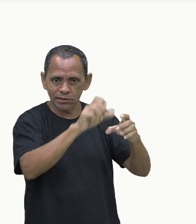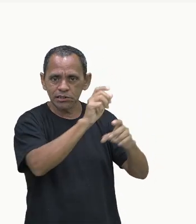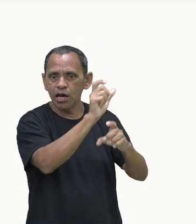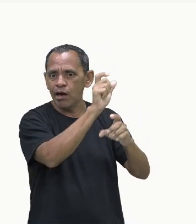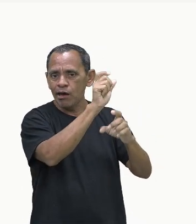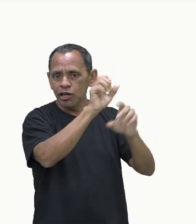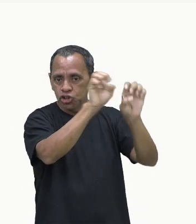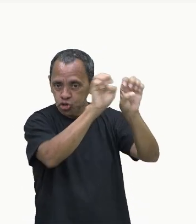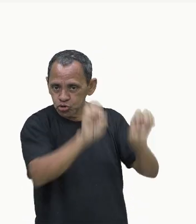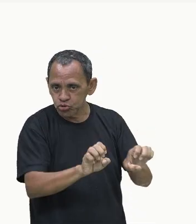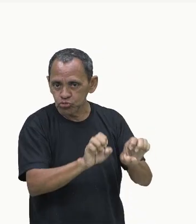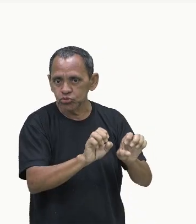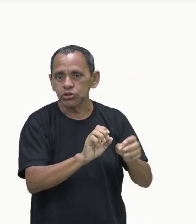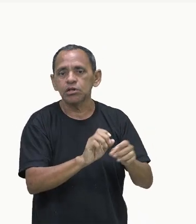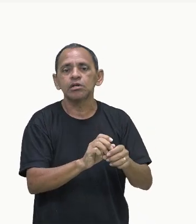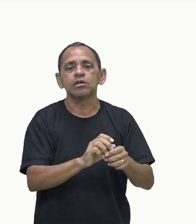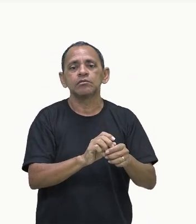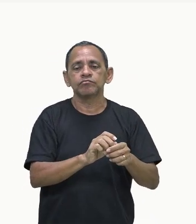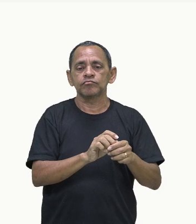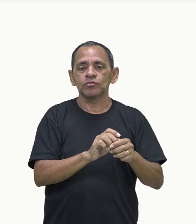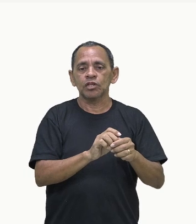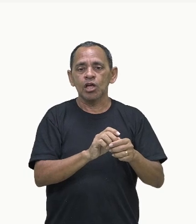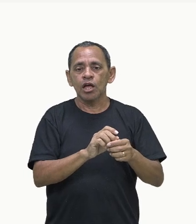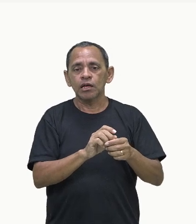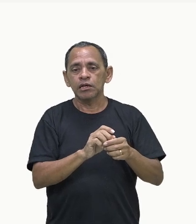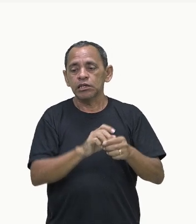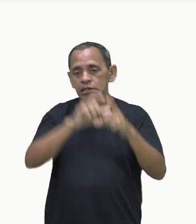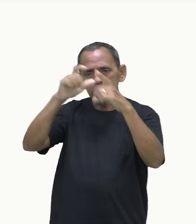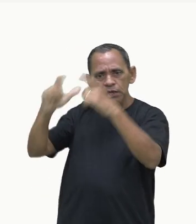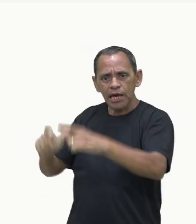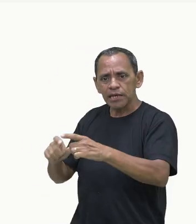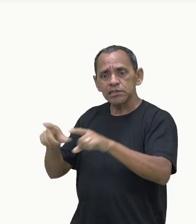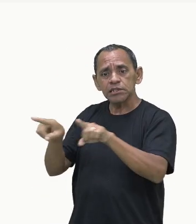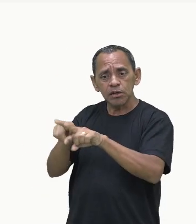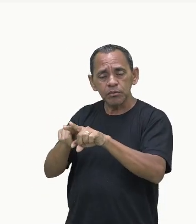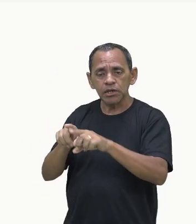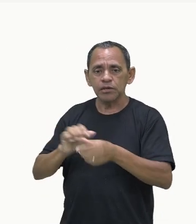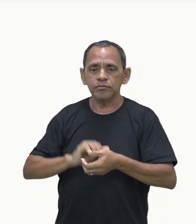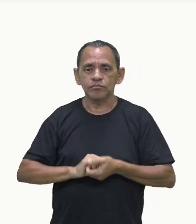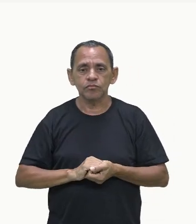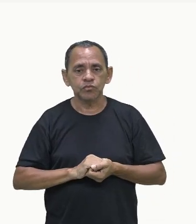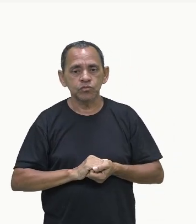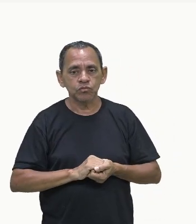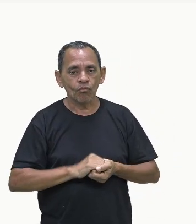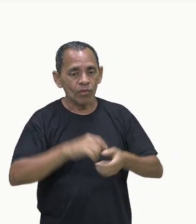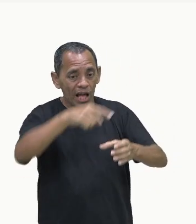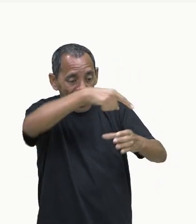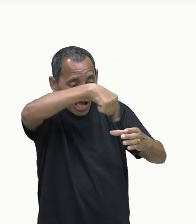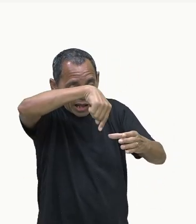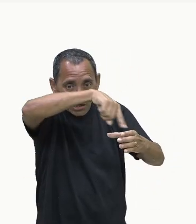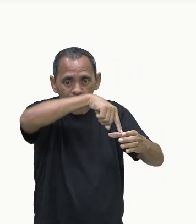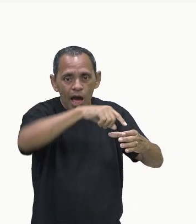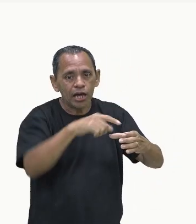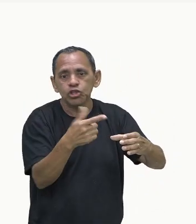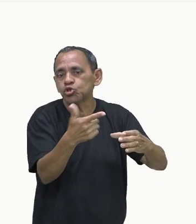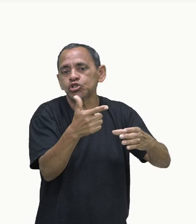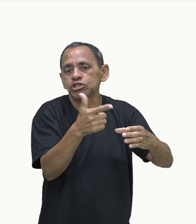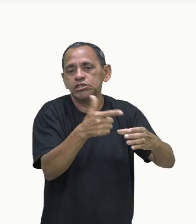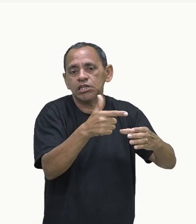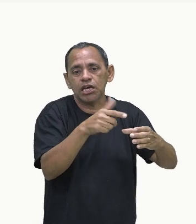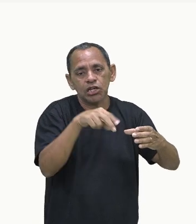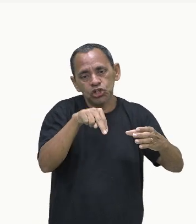e identificar que nas células procarióticas não é encontrado o núcleo